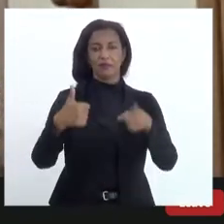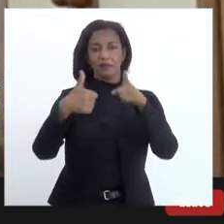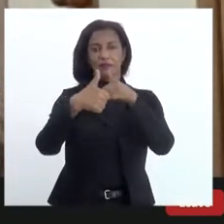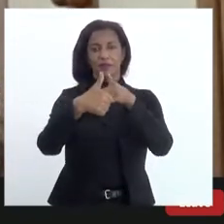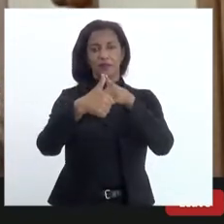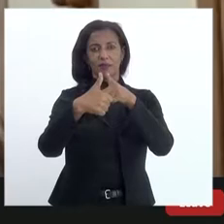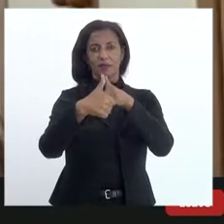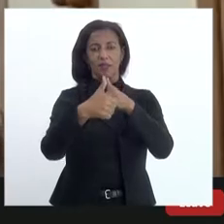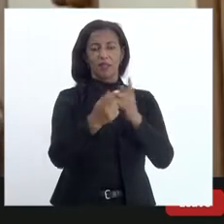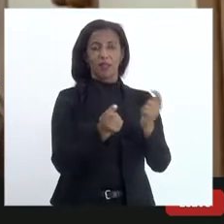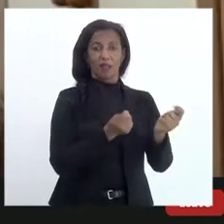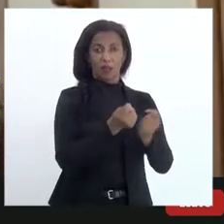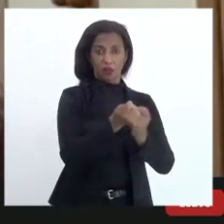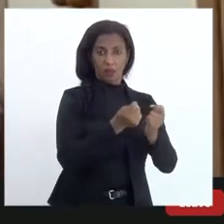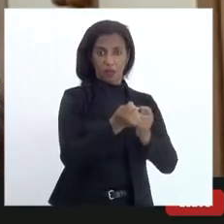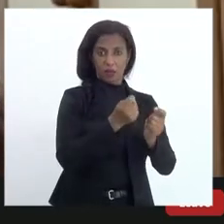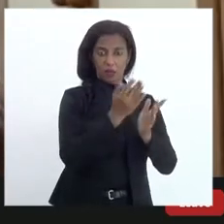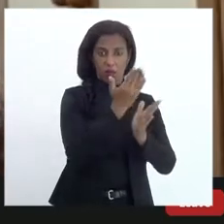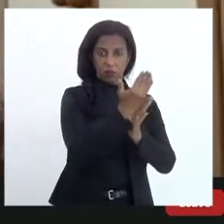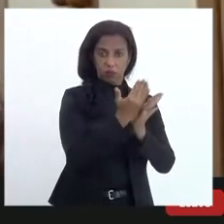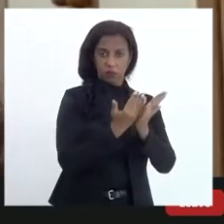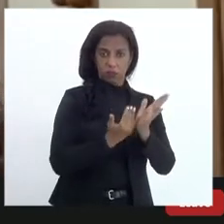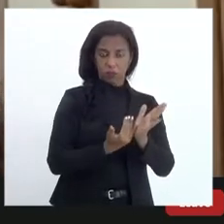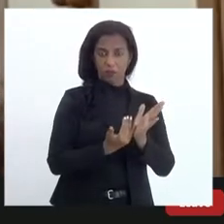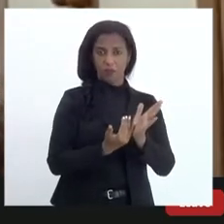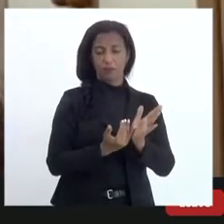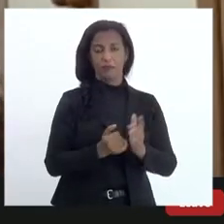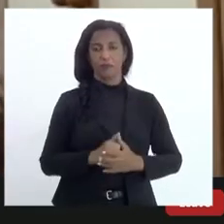primeiro, né, na regularização